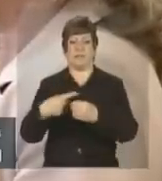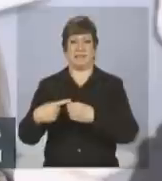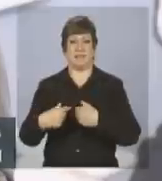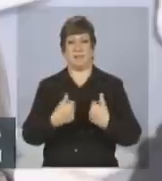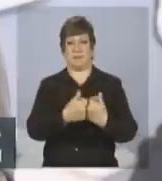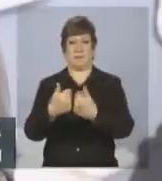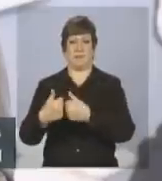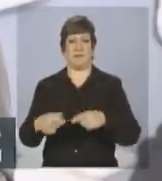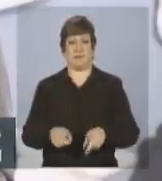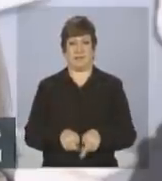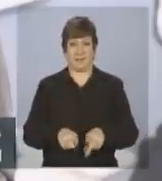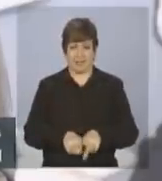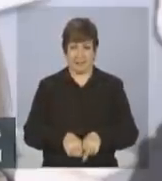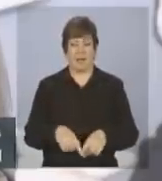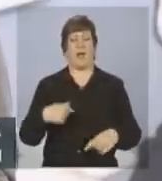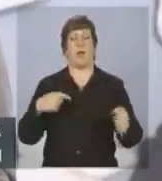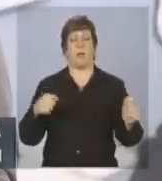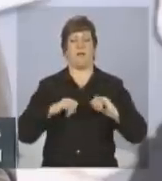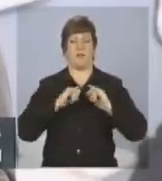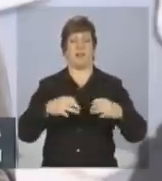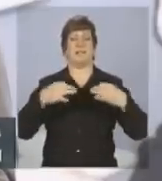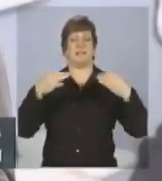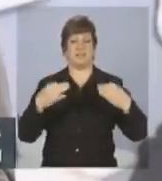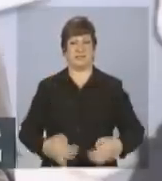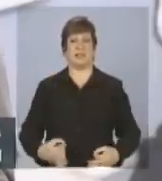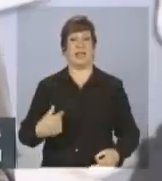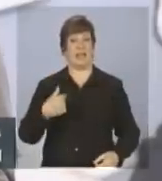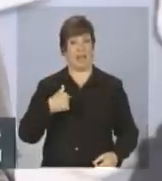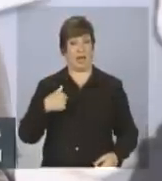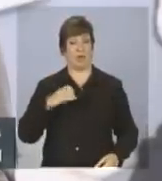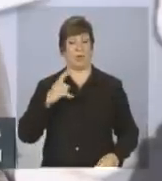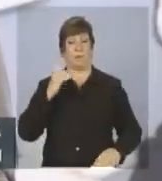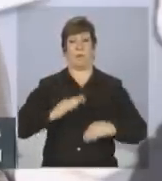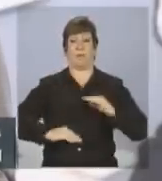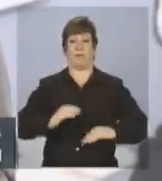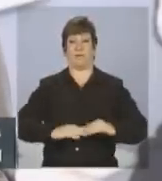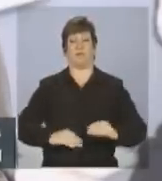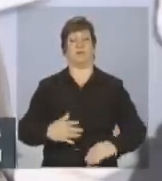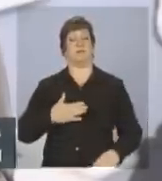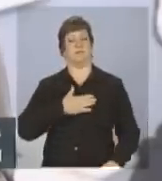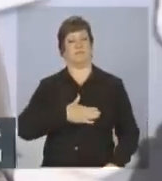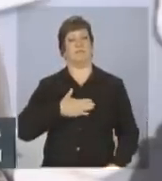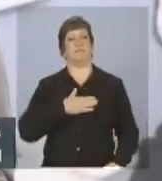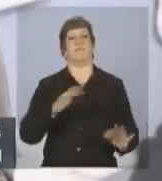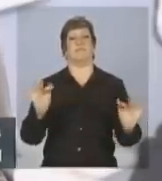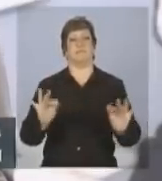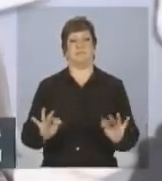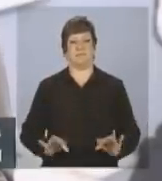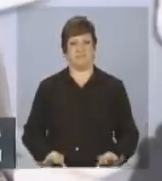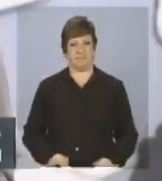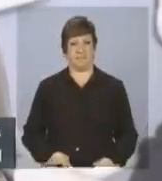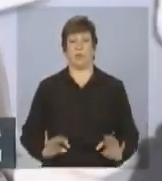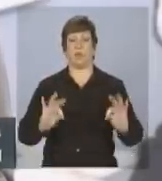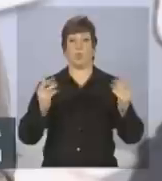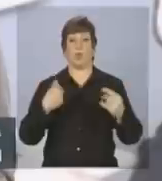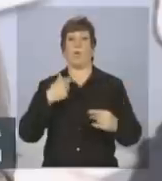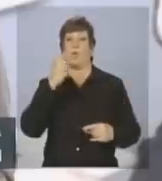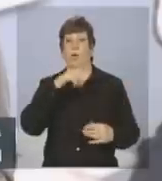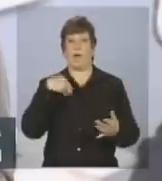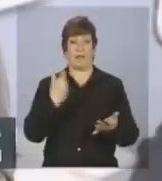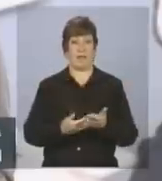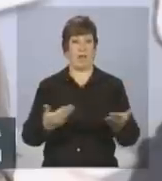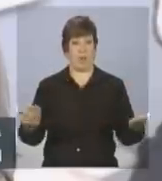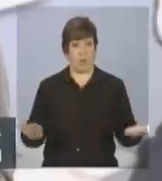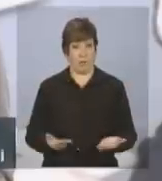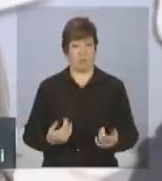Eu posso dizer com toda certeza, eu sou uma profissional realizada. E tudo o que consegui até hoje